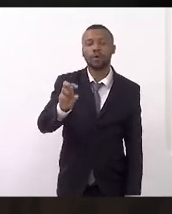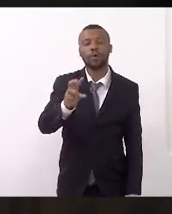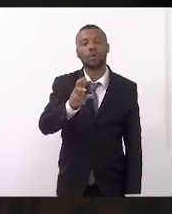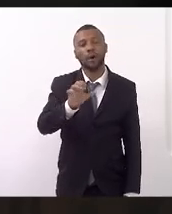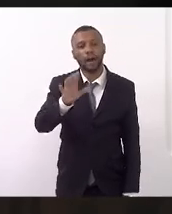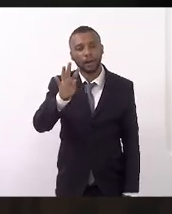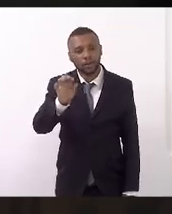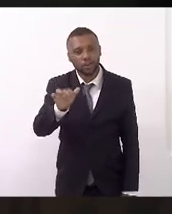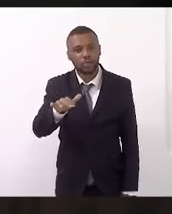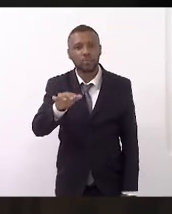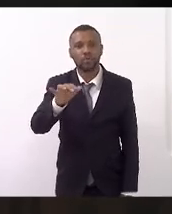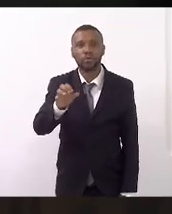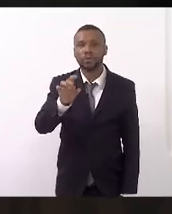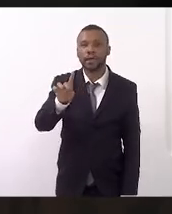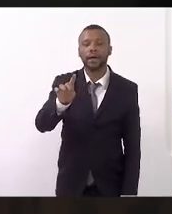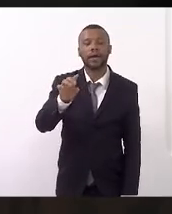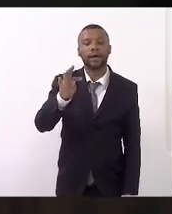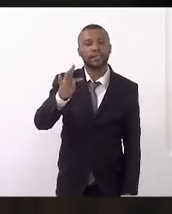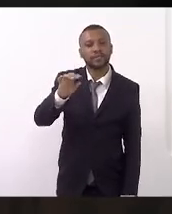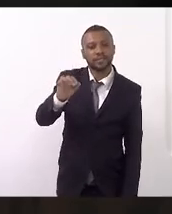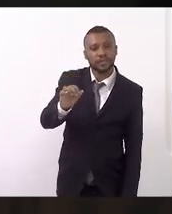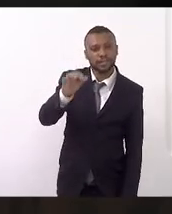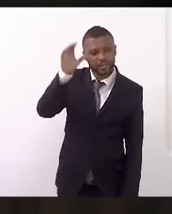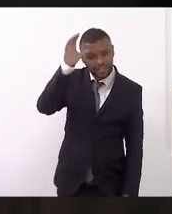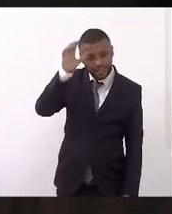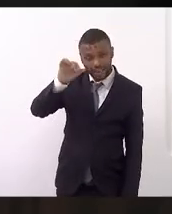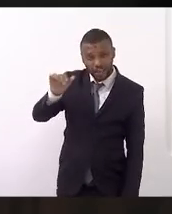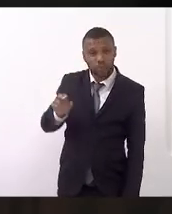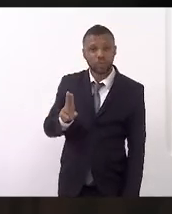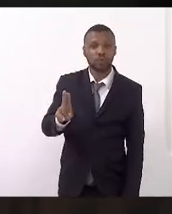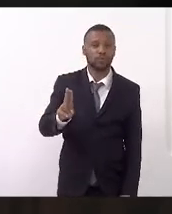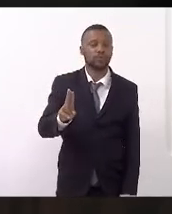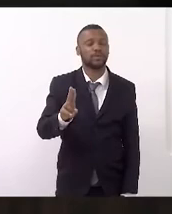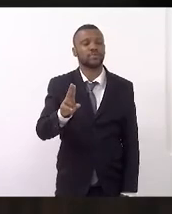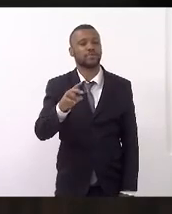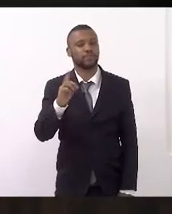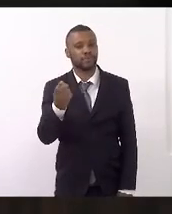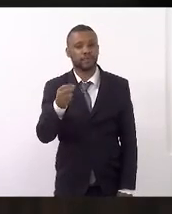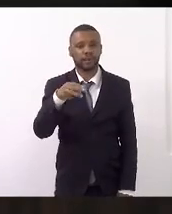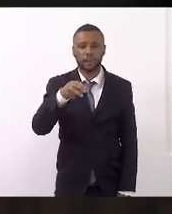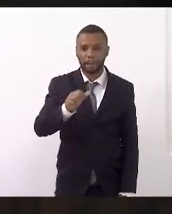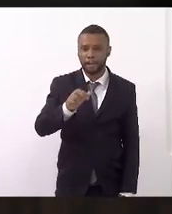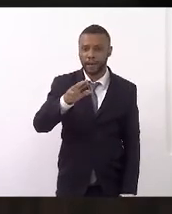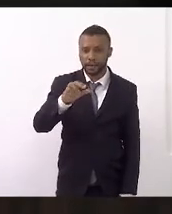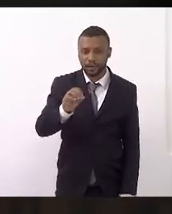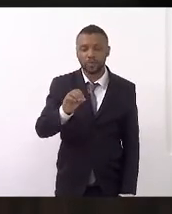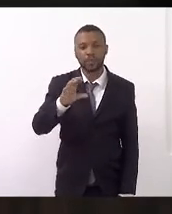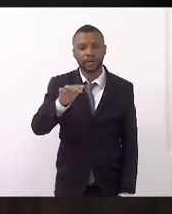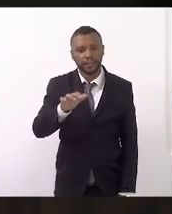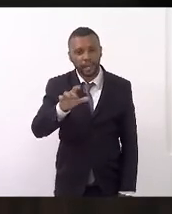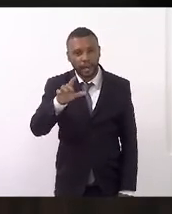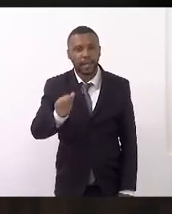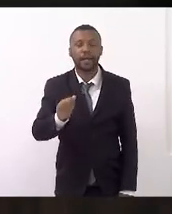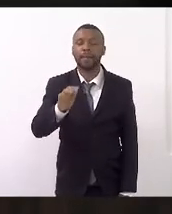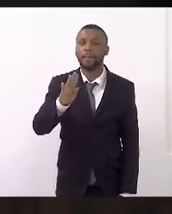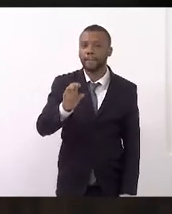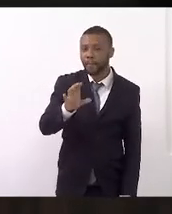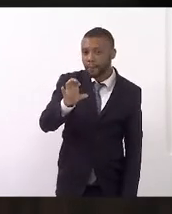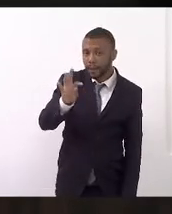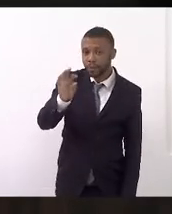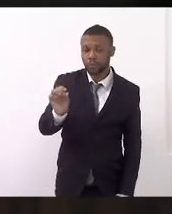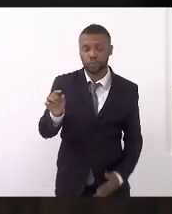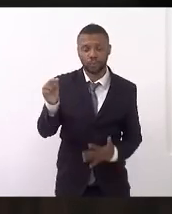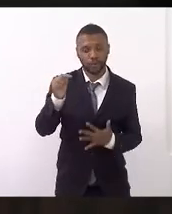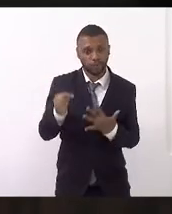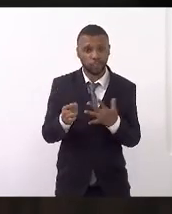Vandro Família, Tia Ju, Marta Rocha, Átila Nunes, Marcos Miller, Márcio Canela, Daniel Librelon e Bebeto, que autoriza o